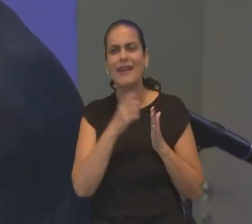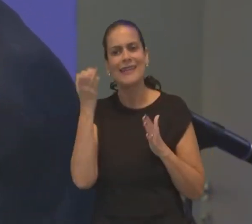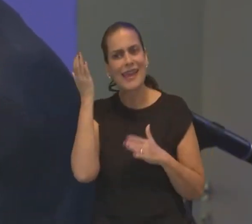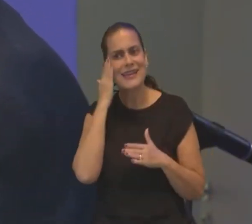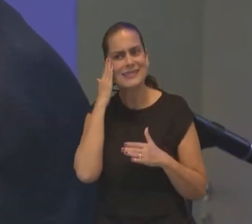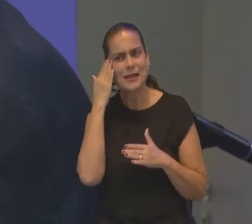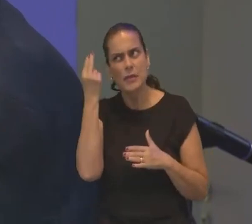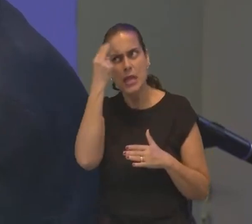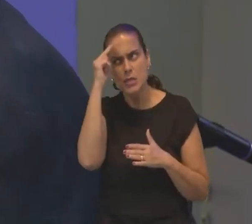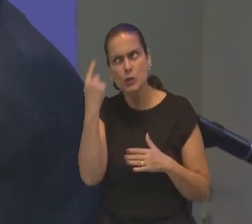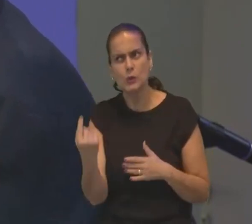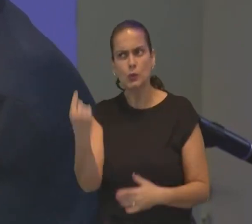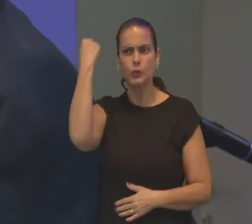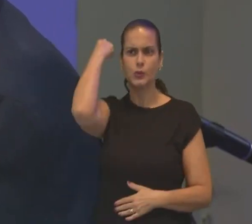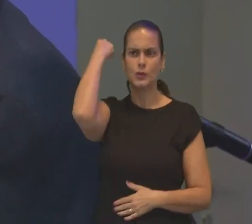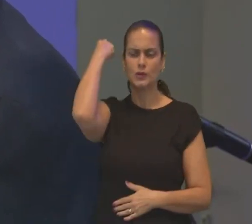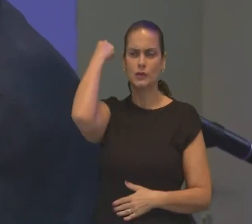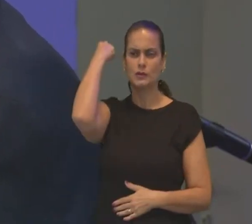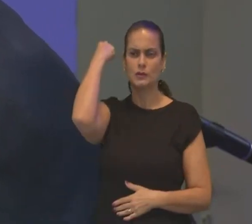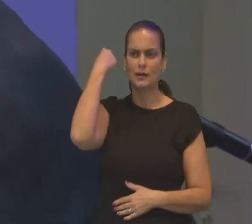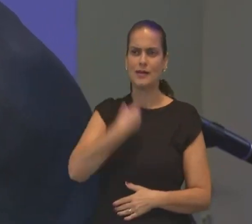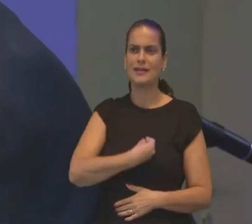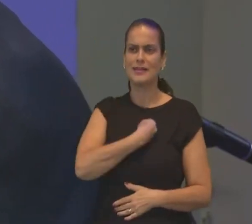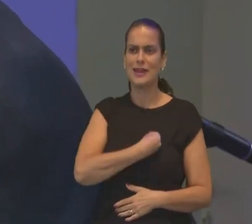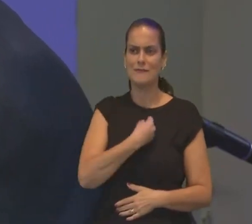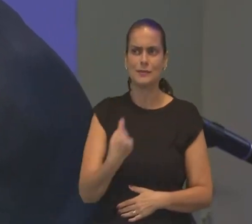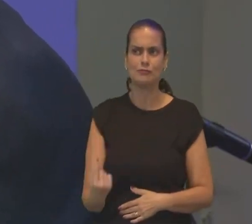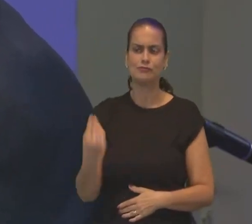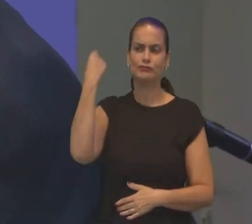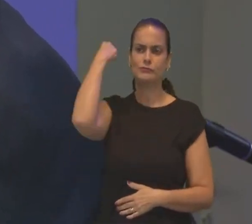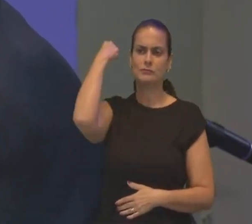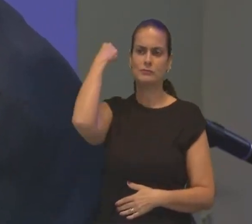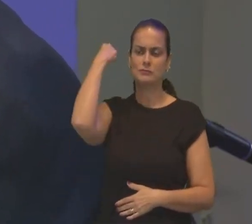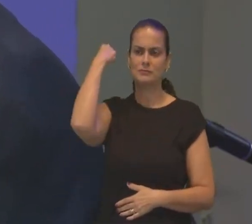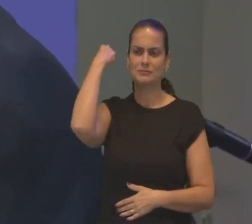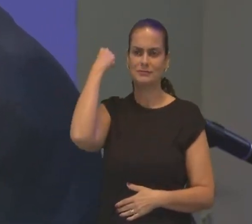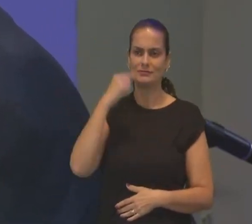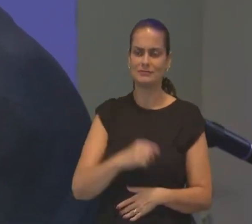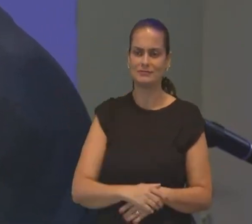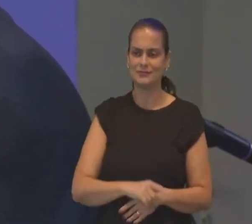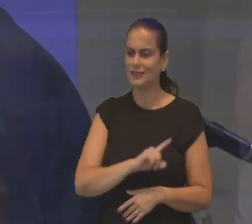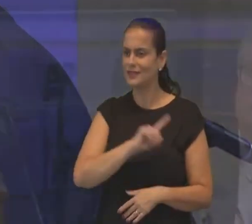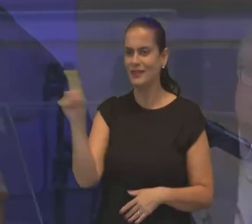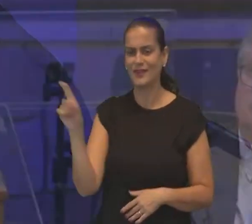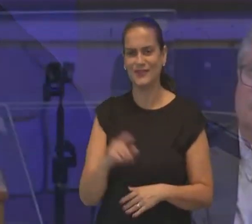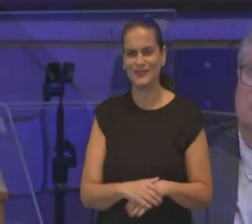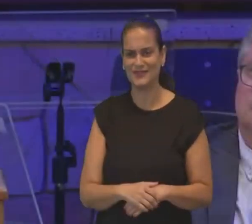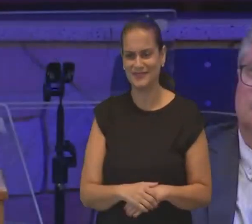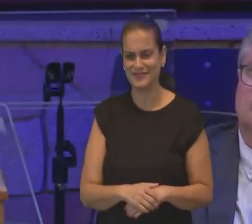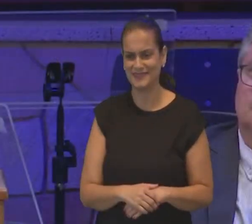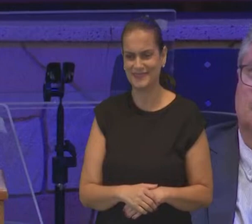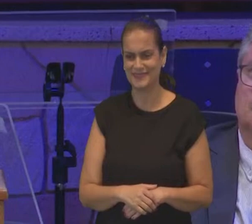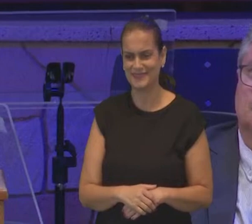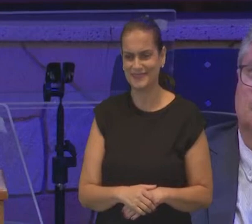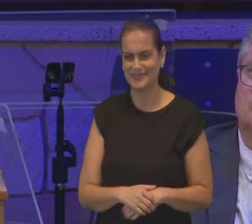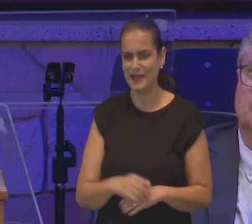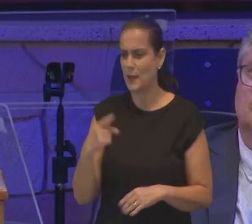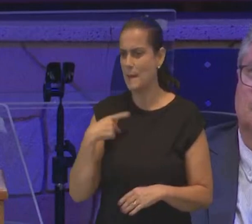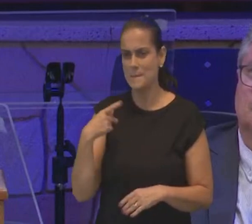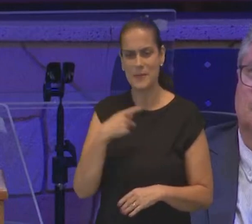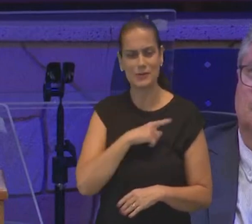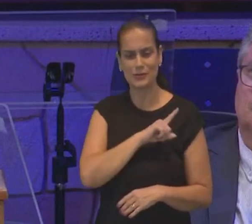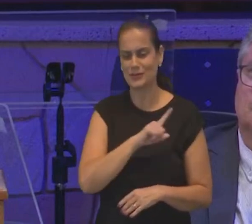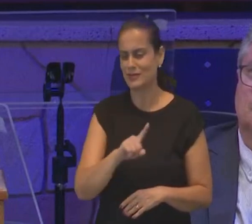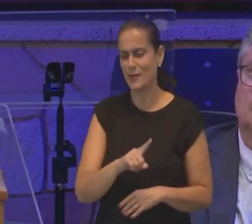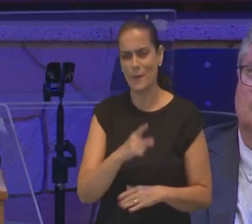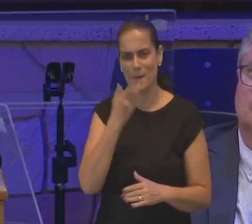fez aquele camarada na vida pregressa. Não. O pastor não vai pedir